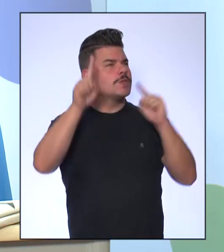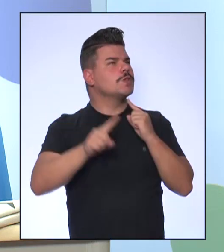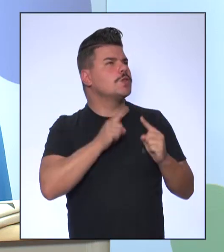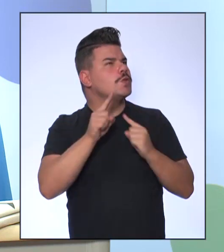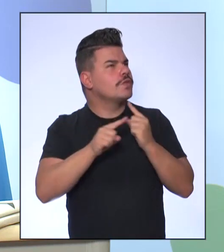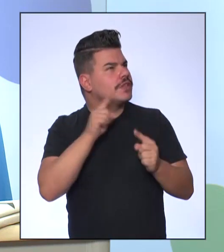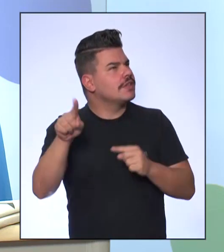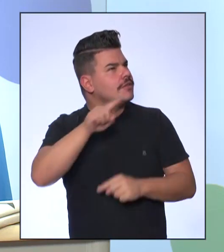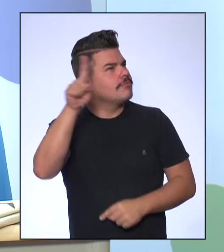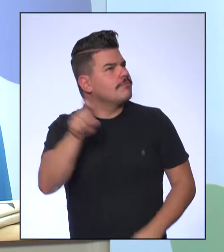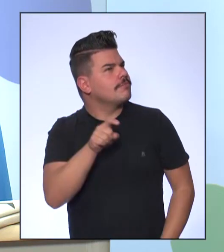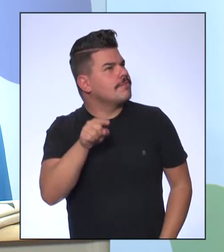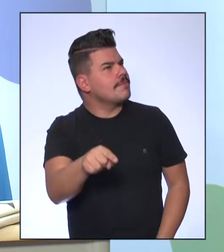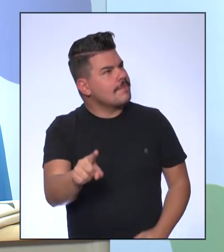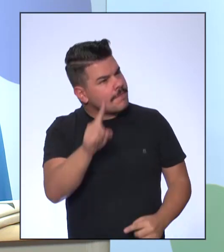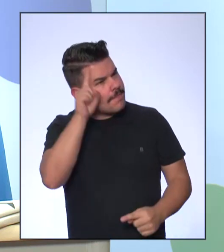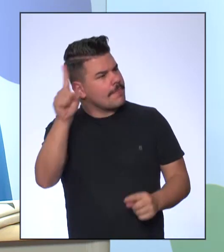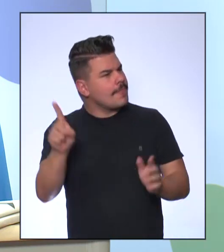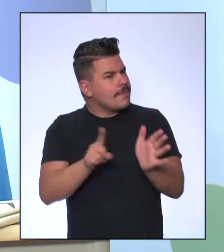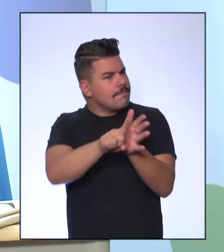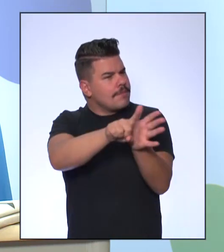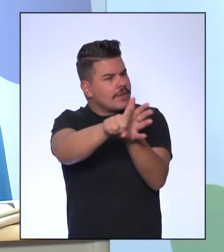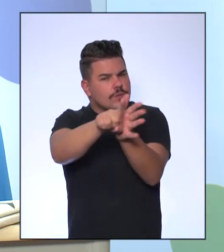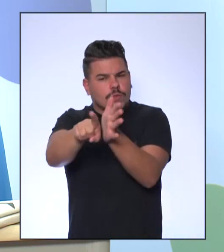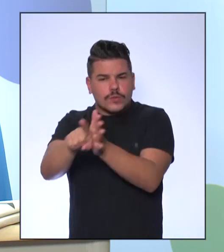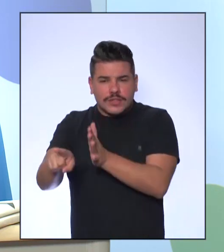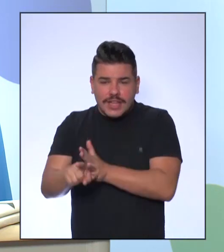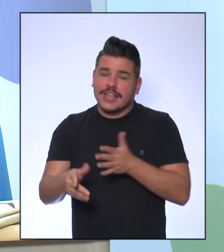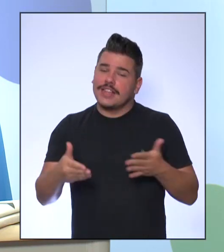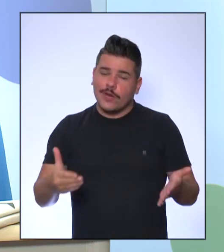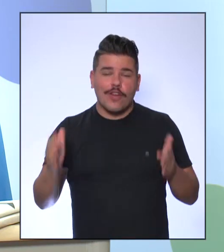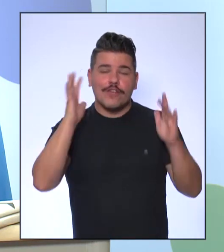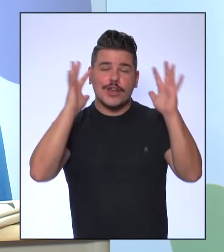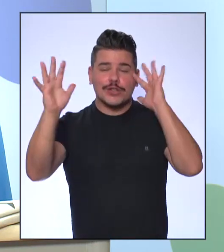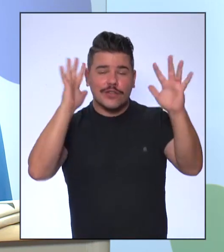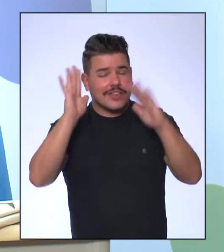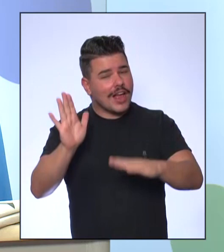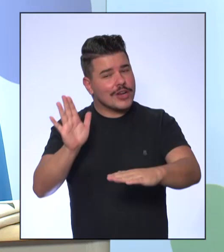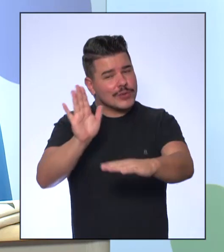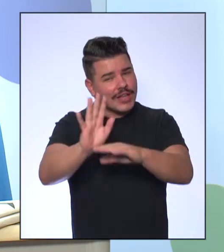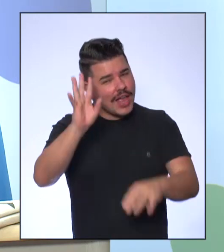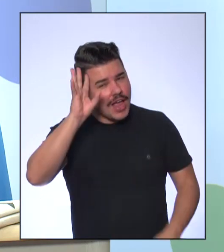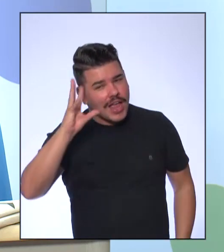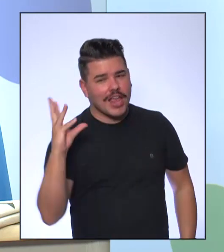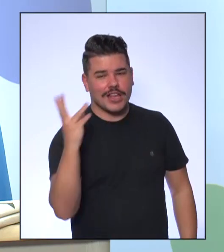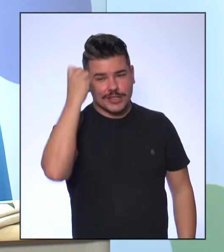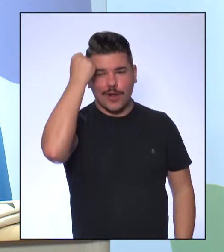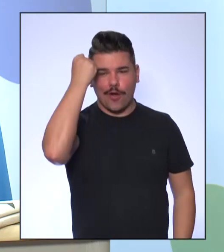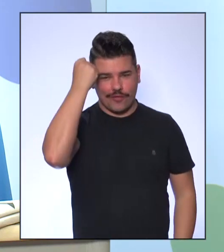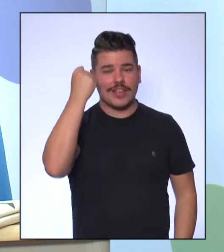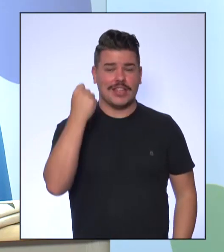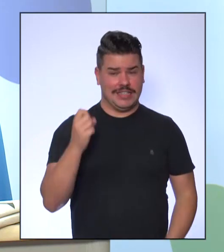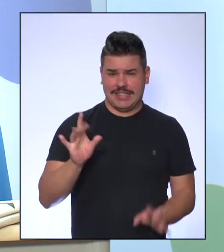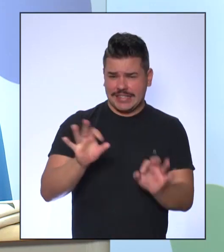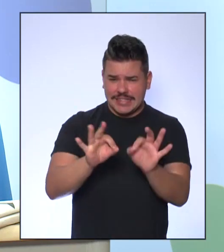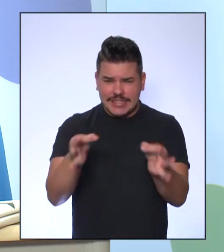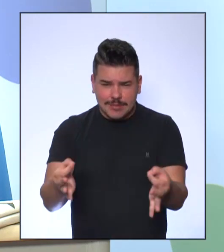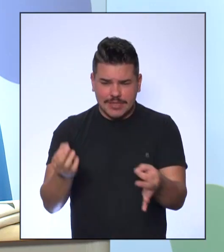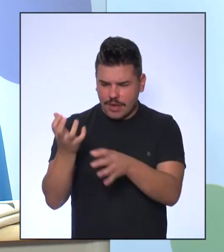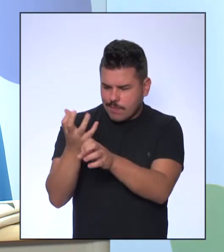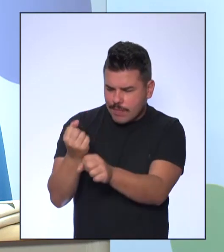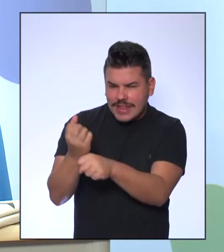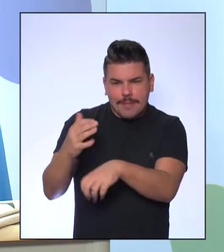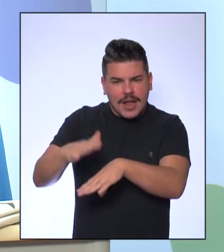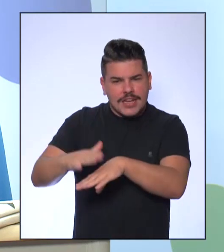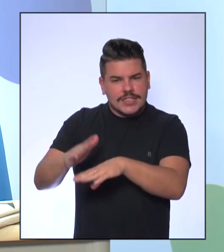com argumentos, né? Como ela resolve esses argumentos. Mas ela não vai resolver com cálculos, né? Como é que